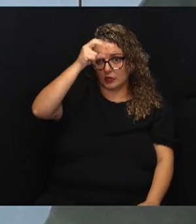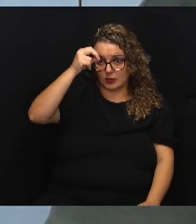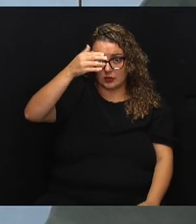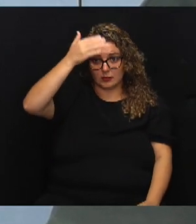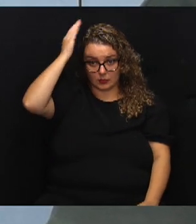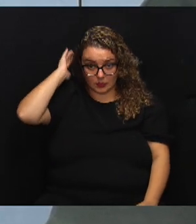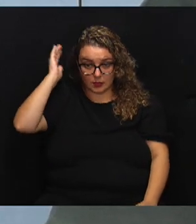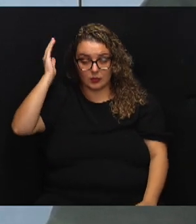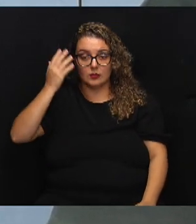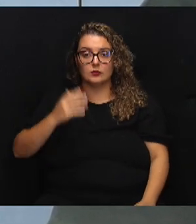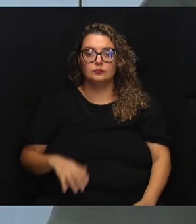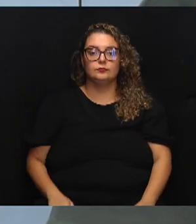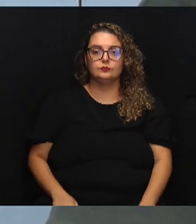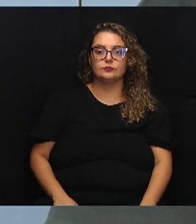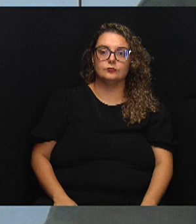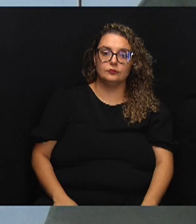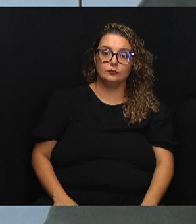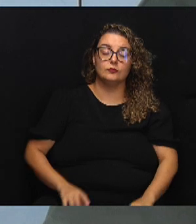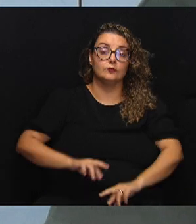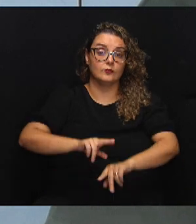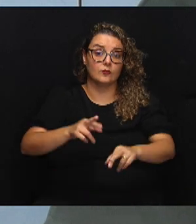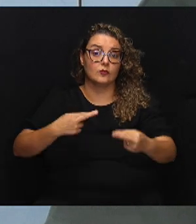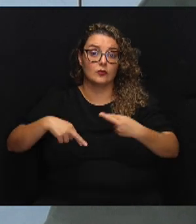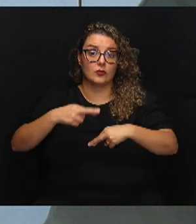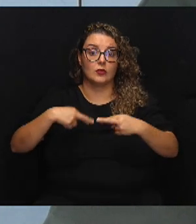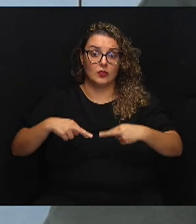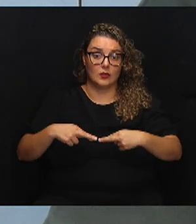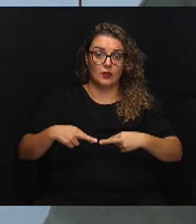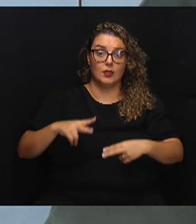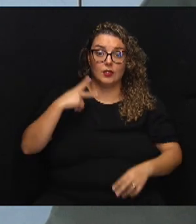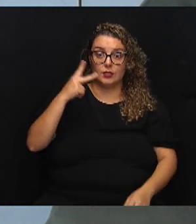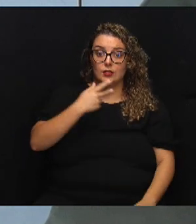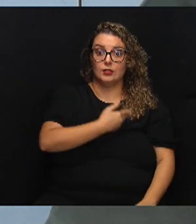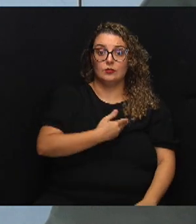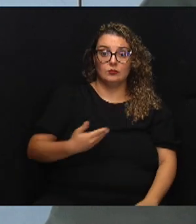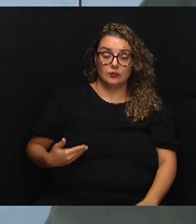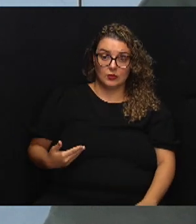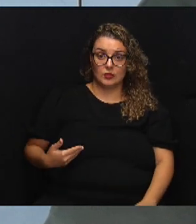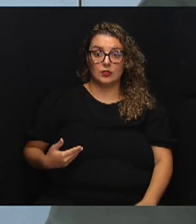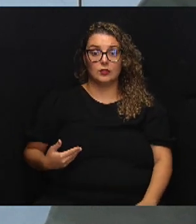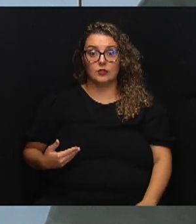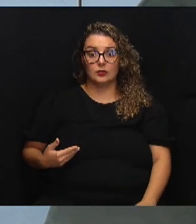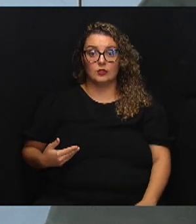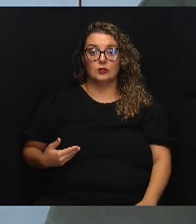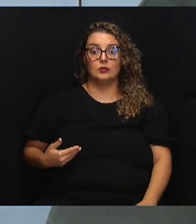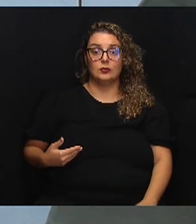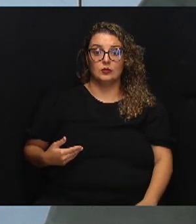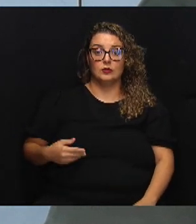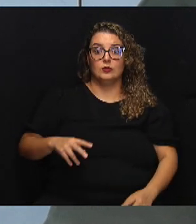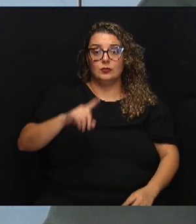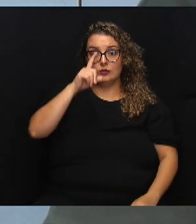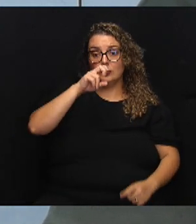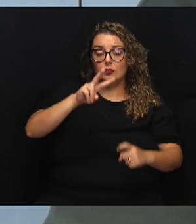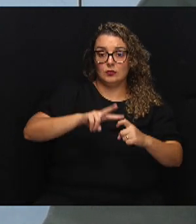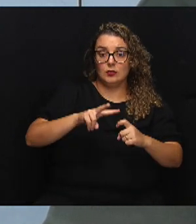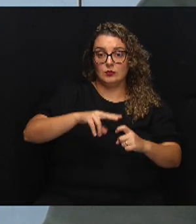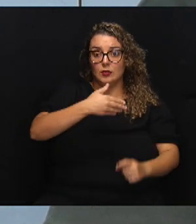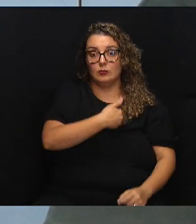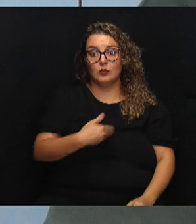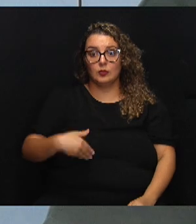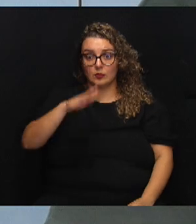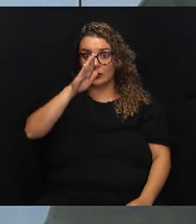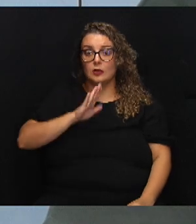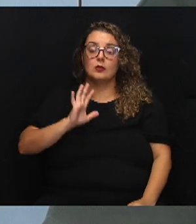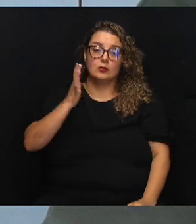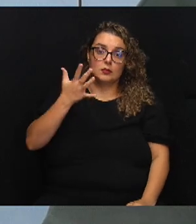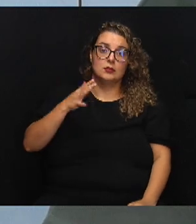tenho certeza que muitas coisas relacionadas à questão da política pública, da implantação do hospital veterinário, terá que acontecer na cidade de